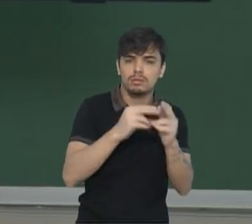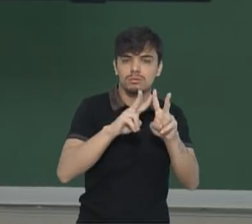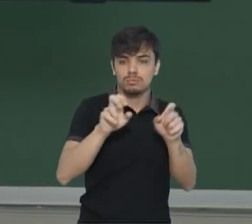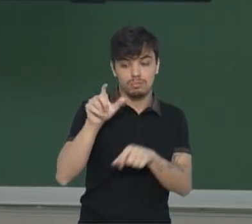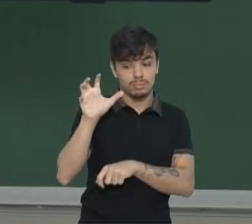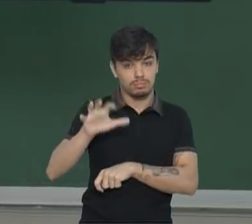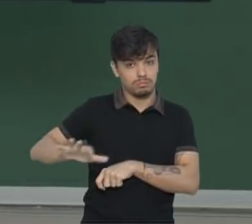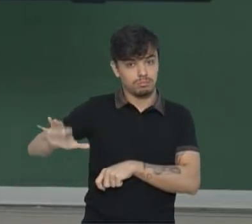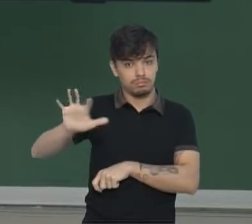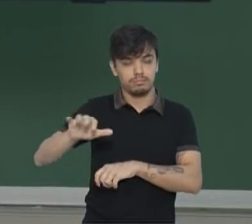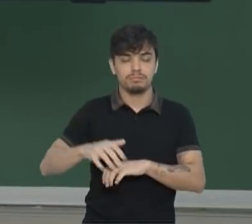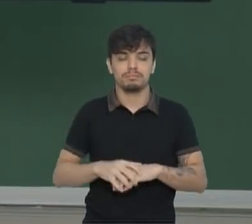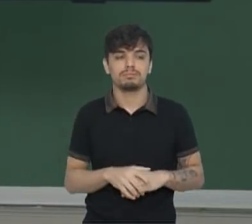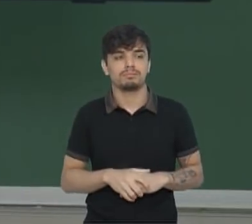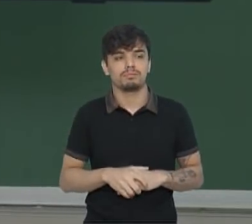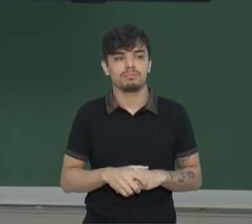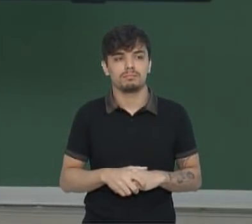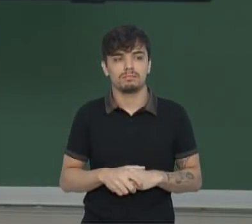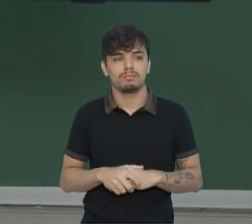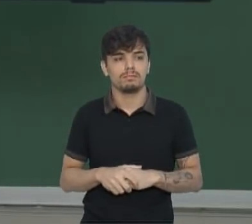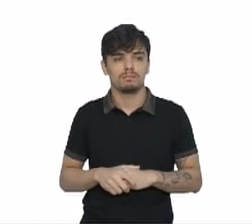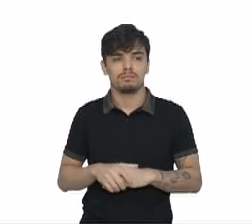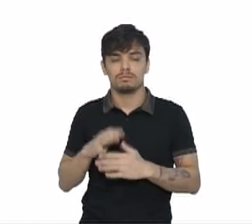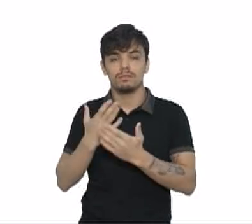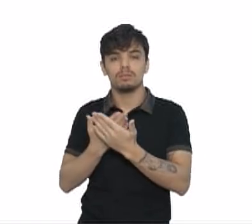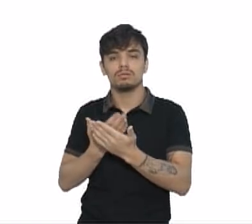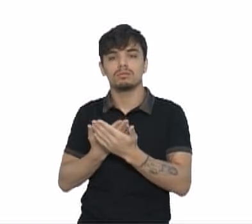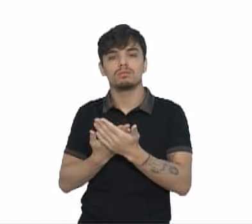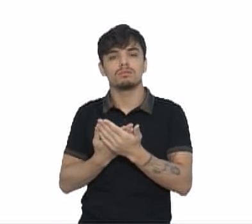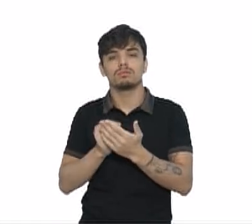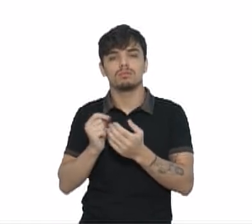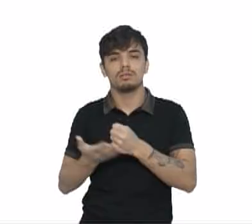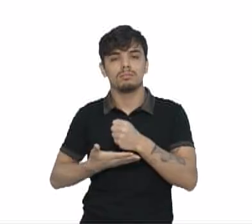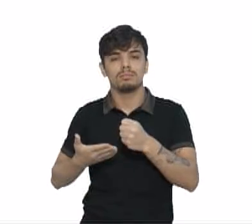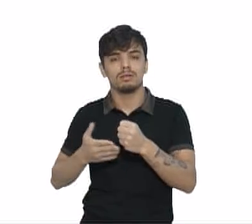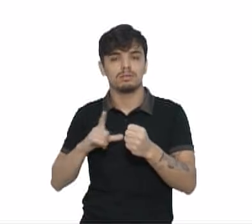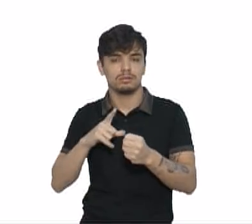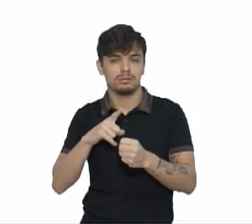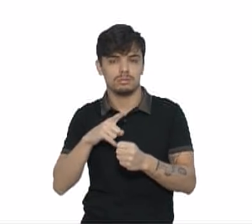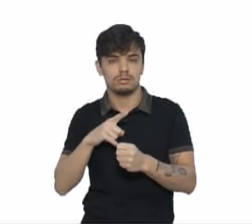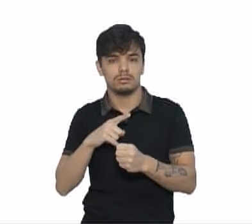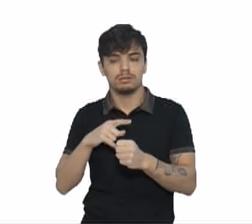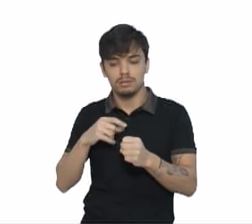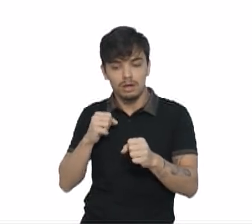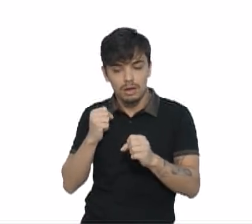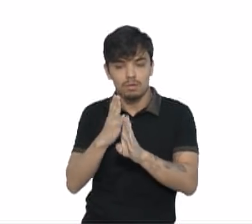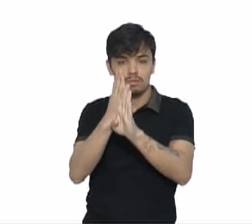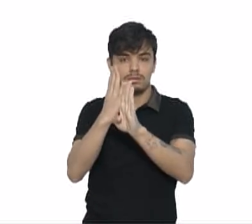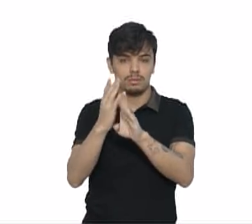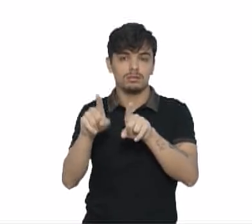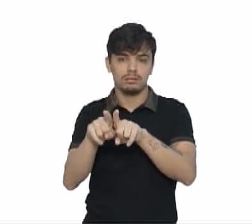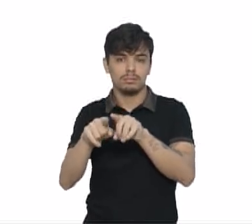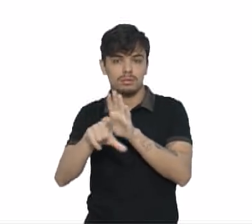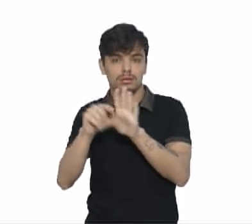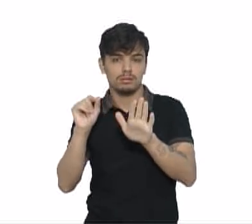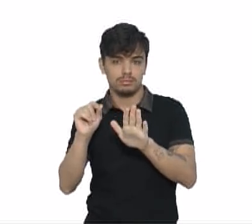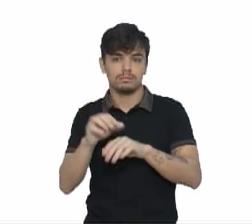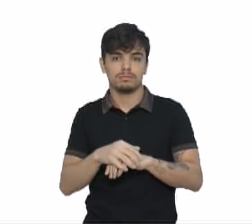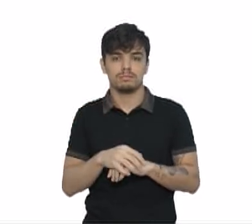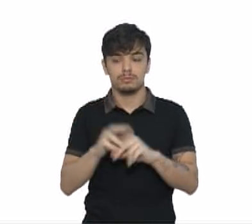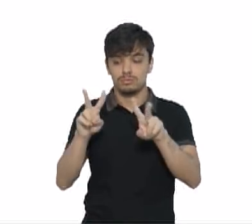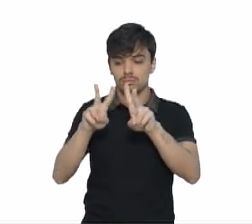mais recuados. Tá? O estudo se baseia em achados arqueológicos e citações de historiadores antigos sobre